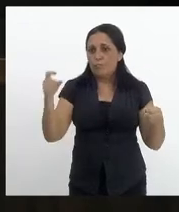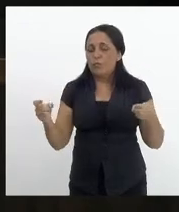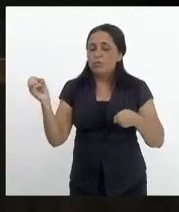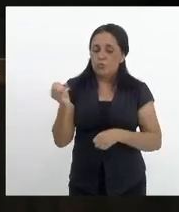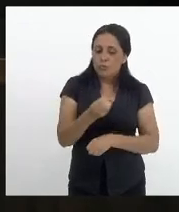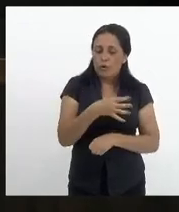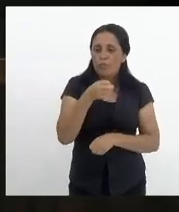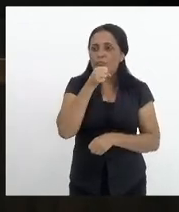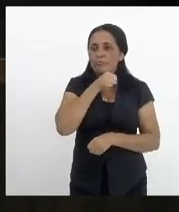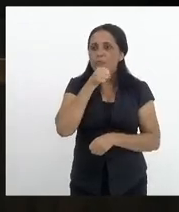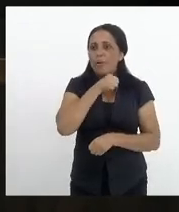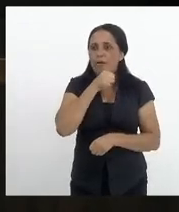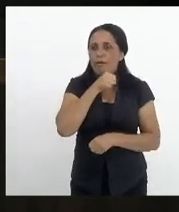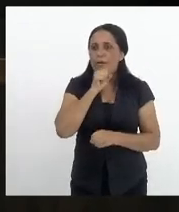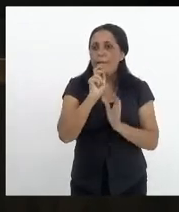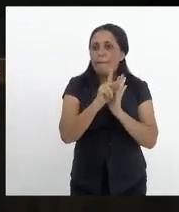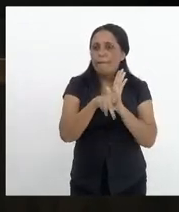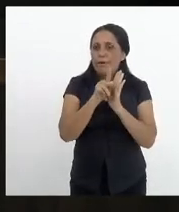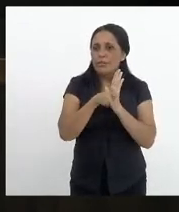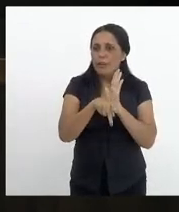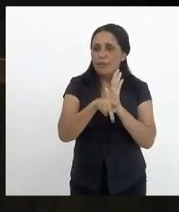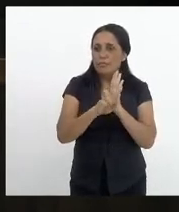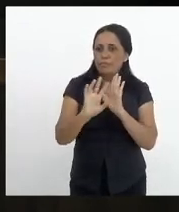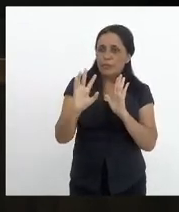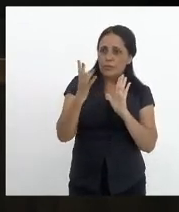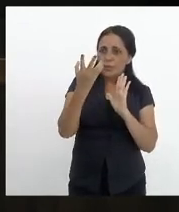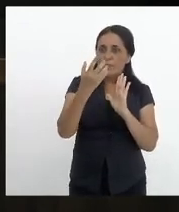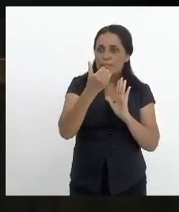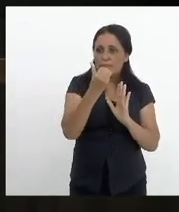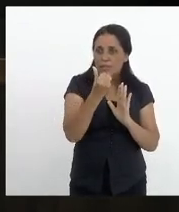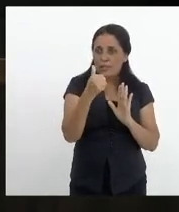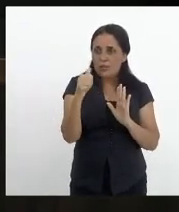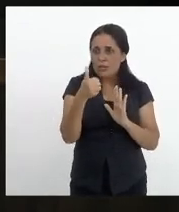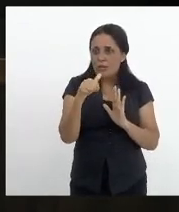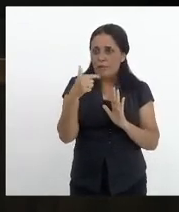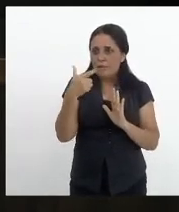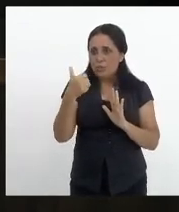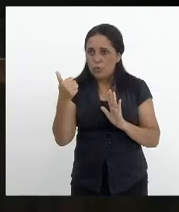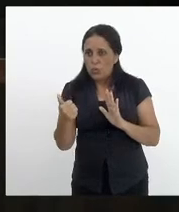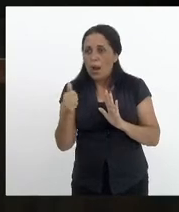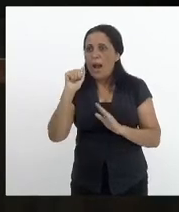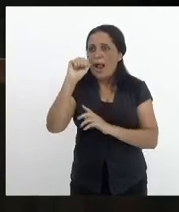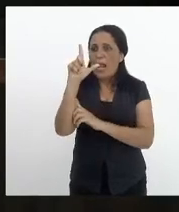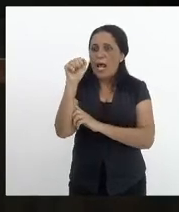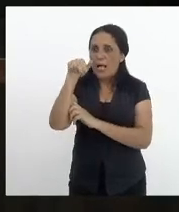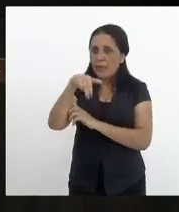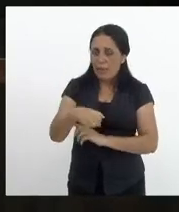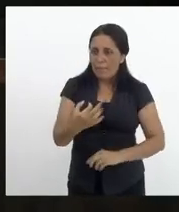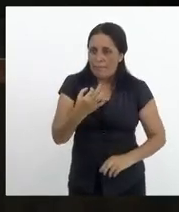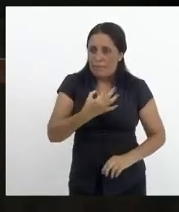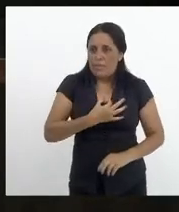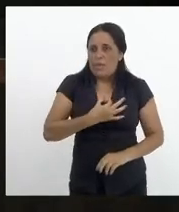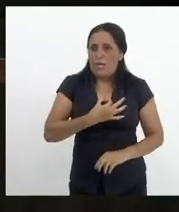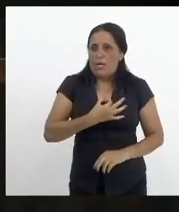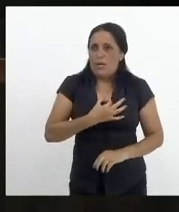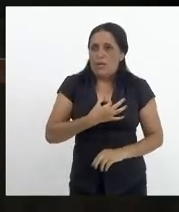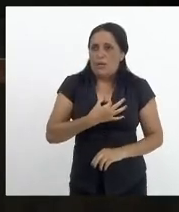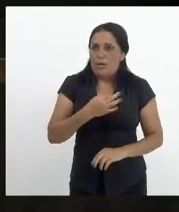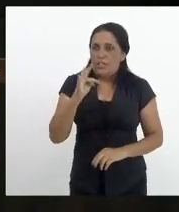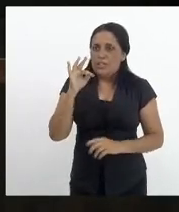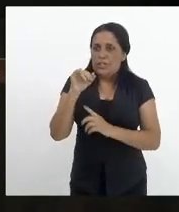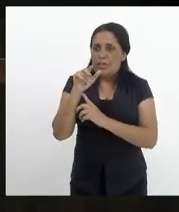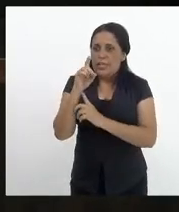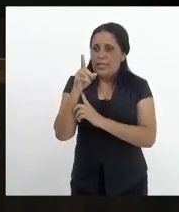velho. Projeto de resolução 611-21, de autoria da deputada Alana Passos, concede medalha Tiradentes, seu respectivo diploma, ao Bondinho do